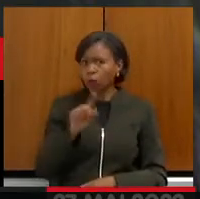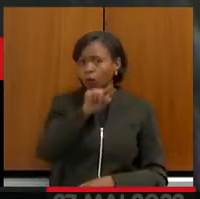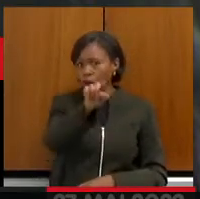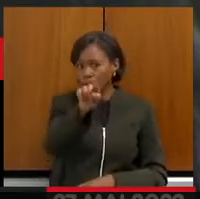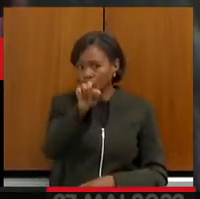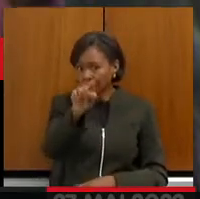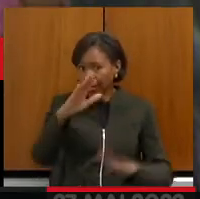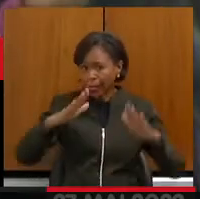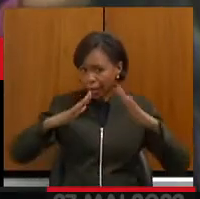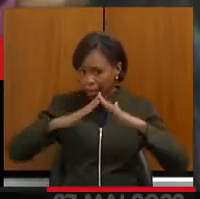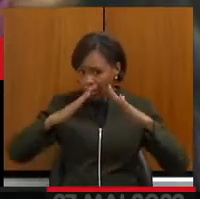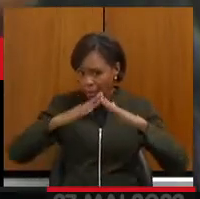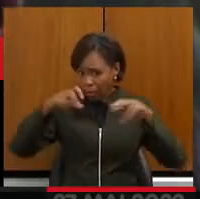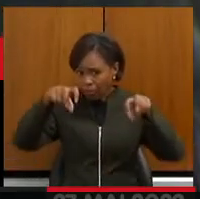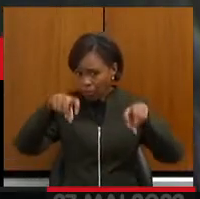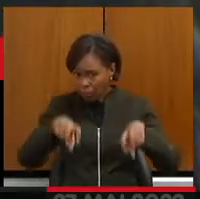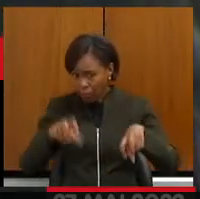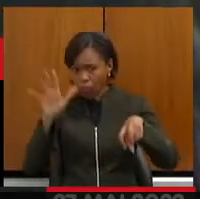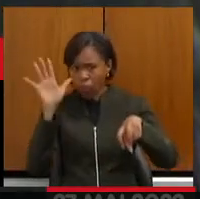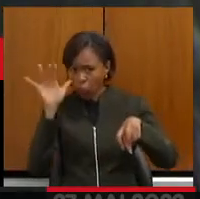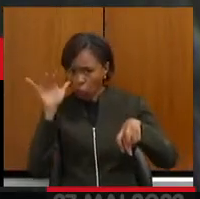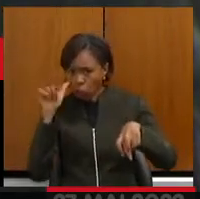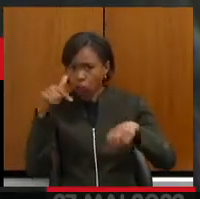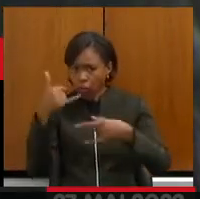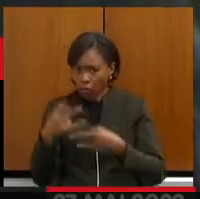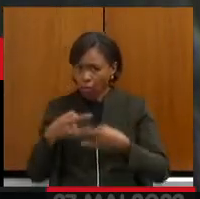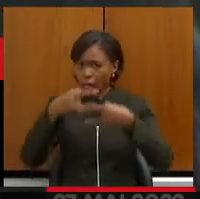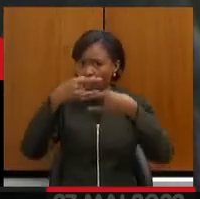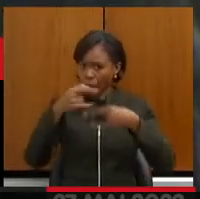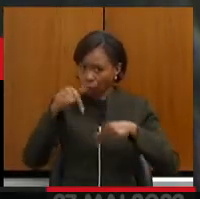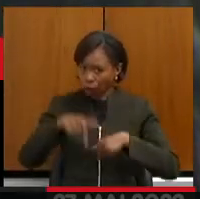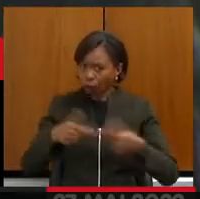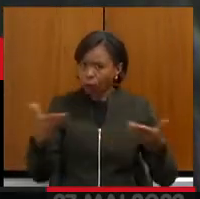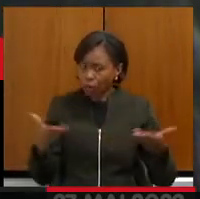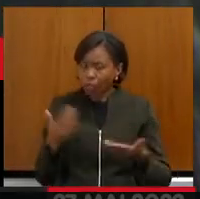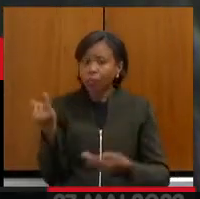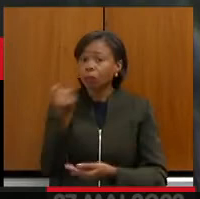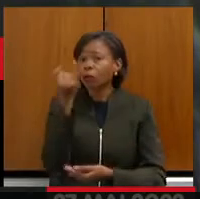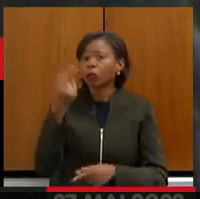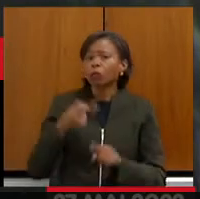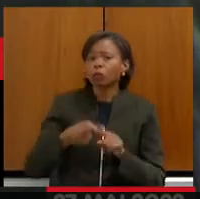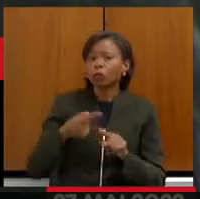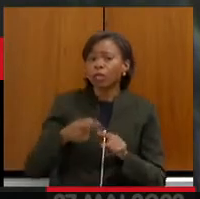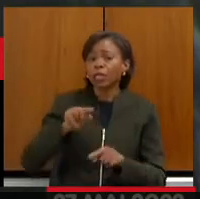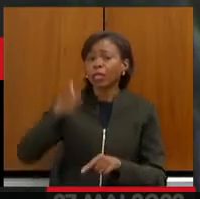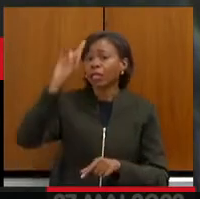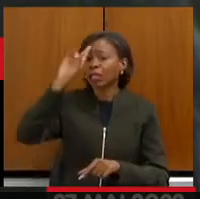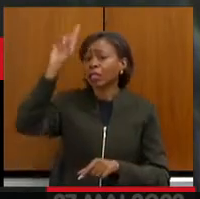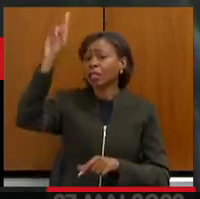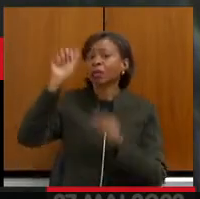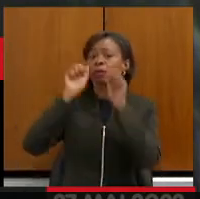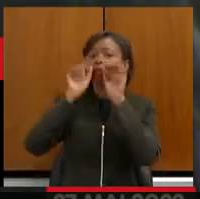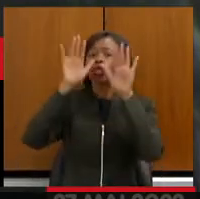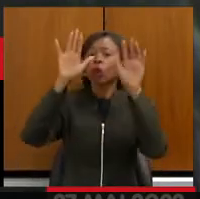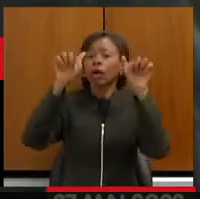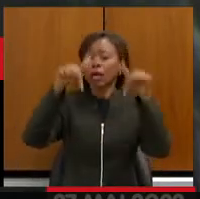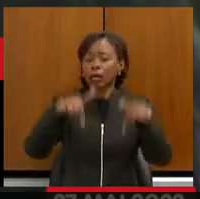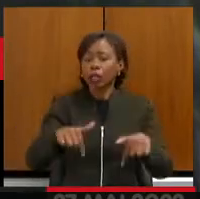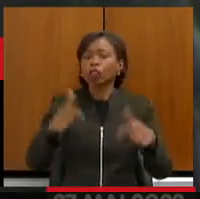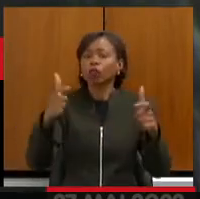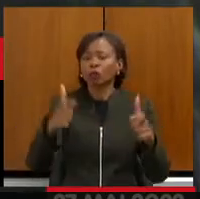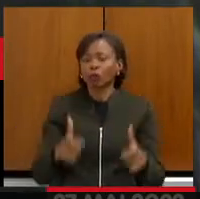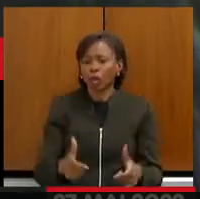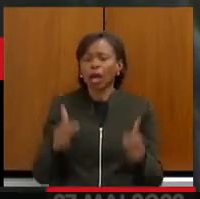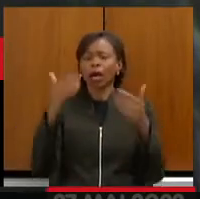sua casa assistindo uma live como essa aqui é importante porque um dia o senhor senhor que este lugar e você está aqui agradeço a